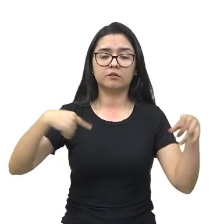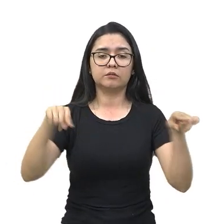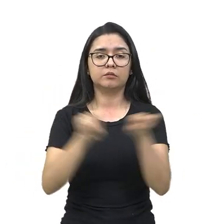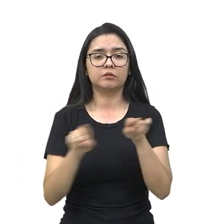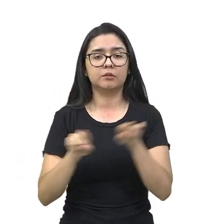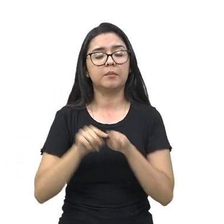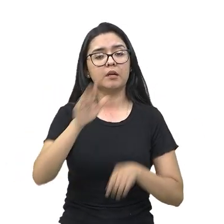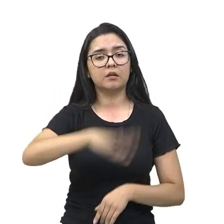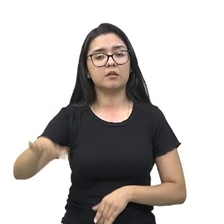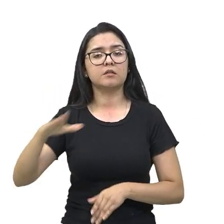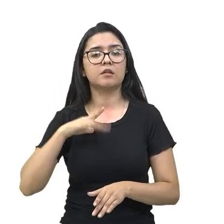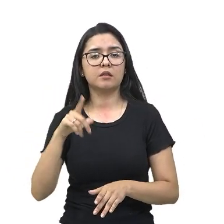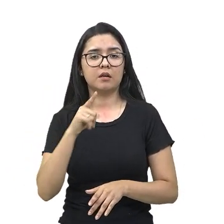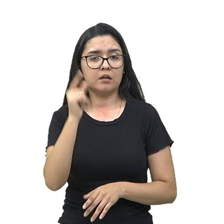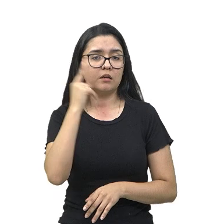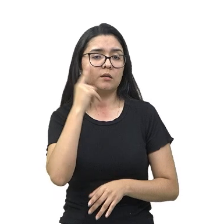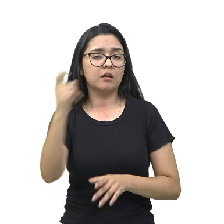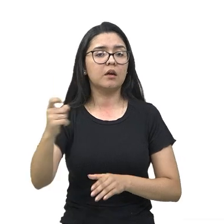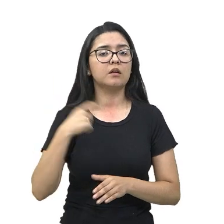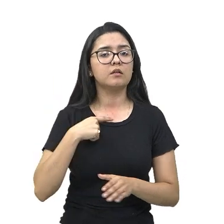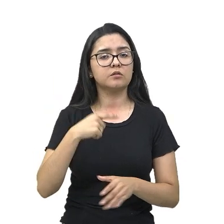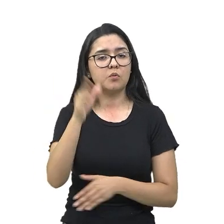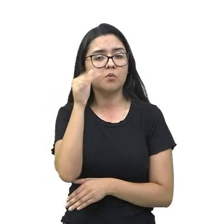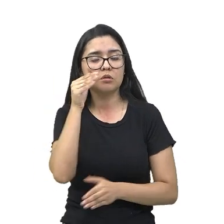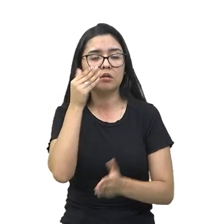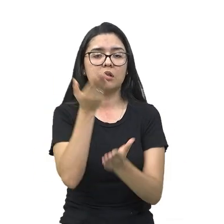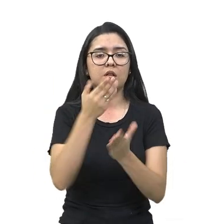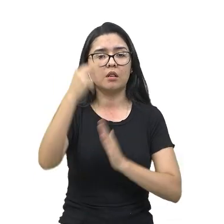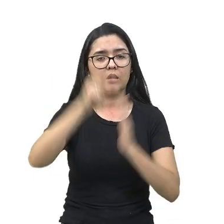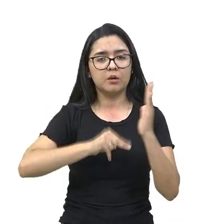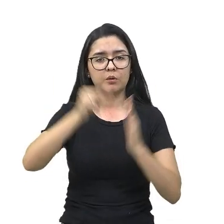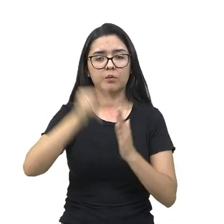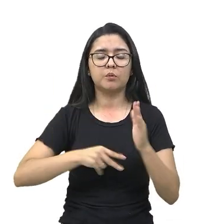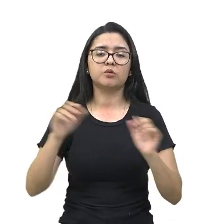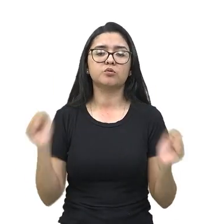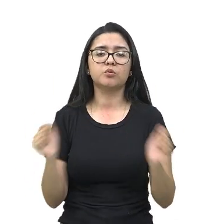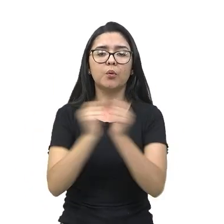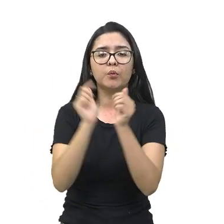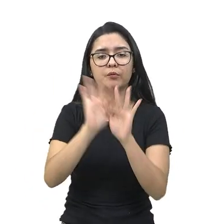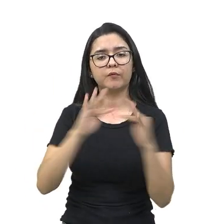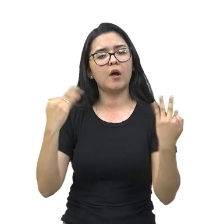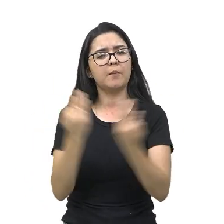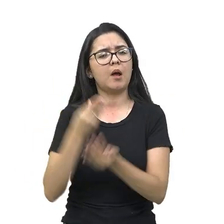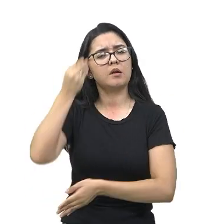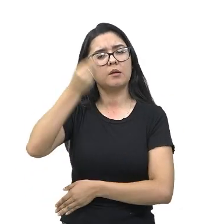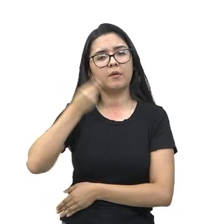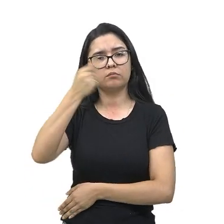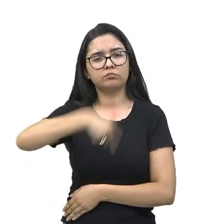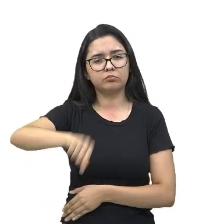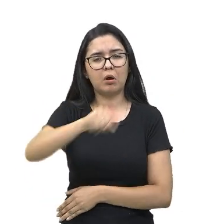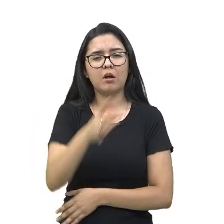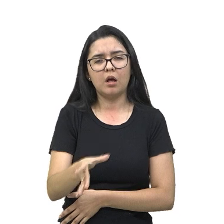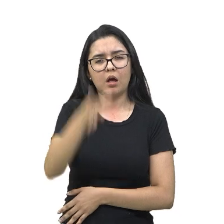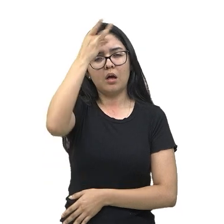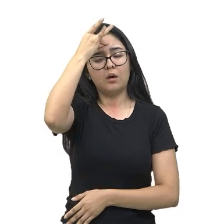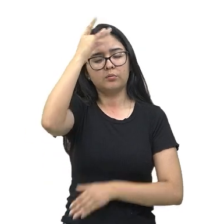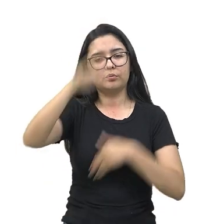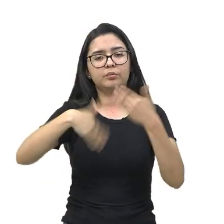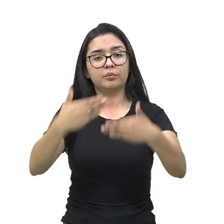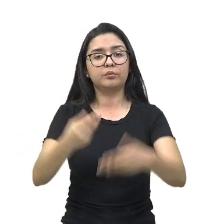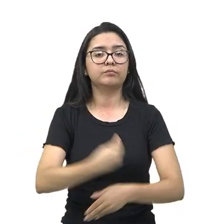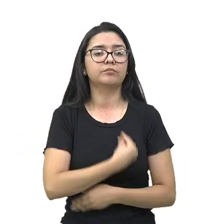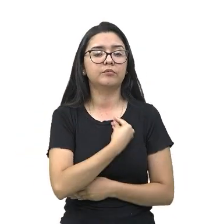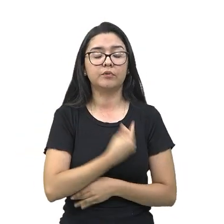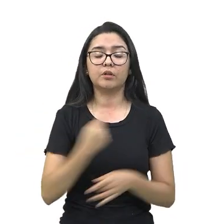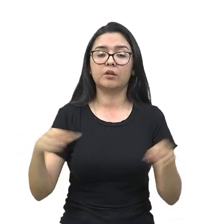comece na leitura. Viajar por esse universo na companhia da família será com certeza uma experiência que vocês guardarão por toda a vida, então a gente traz também para que vocês